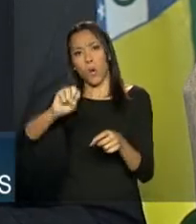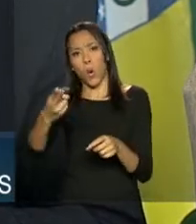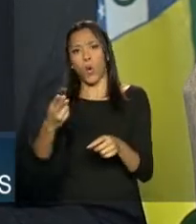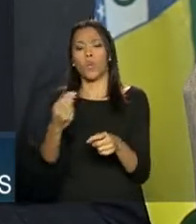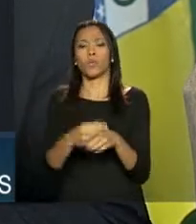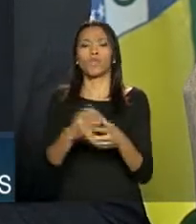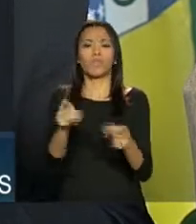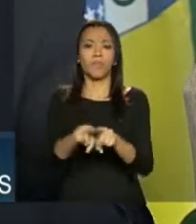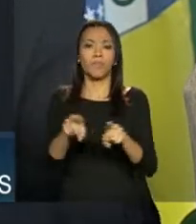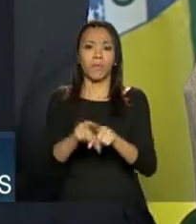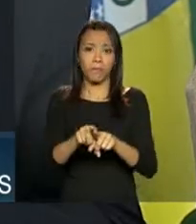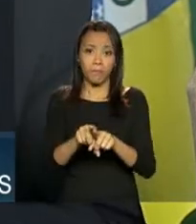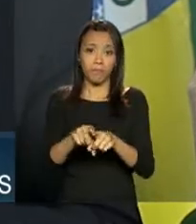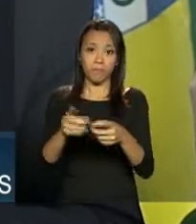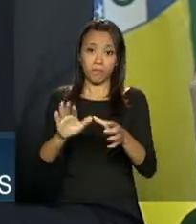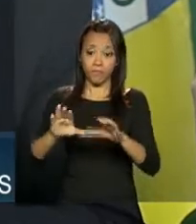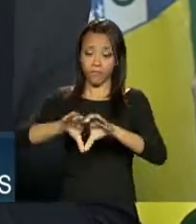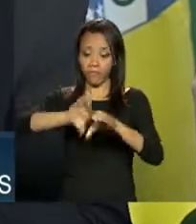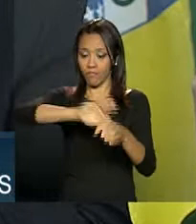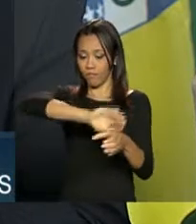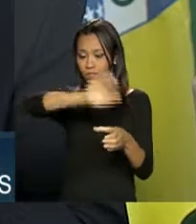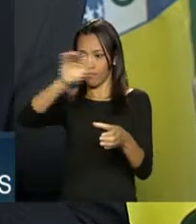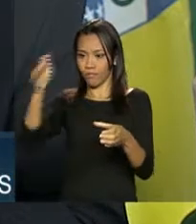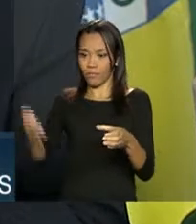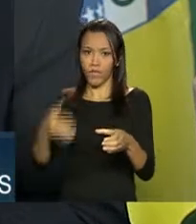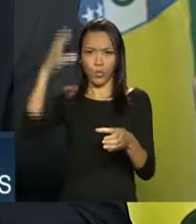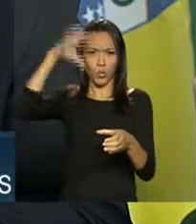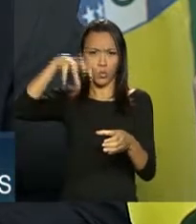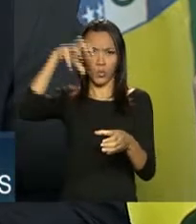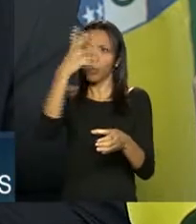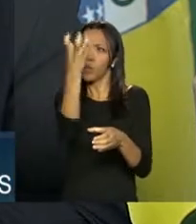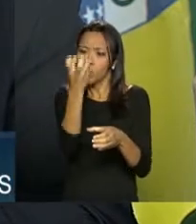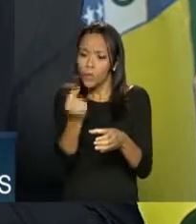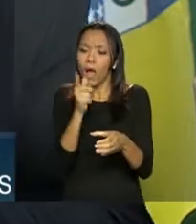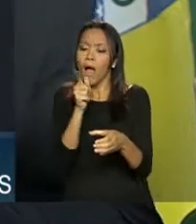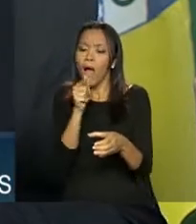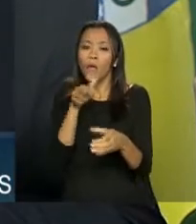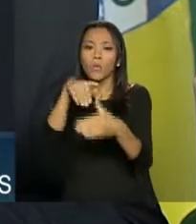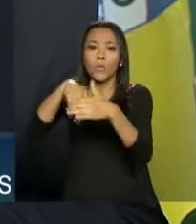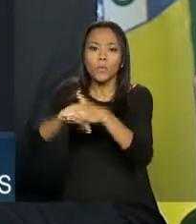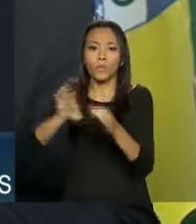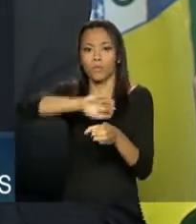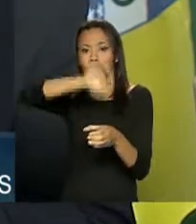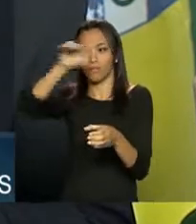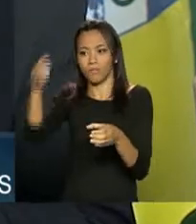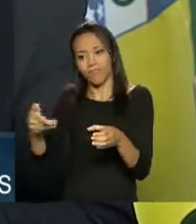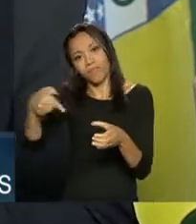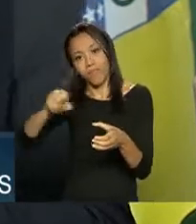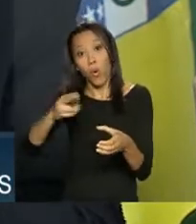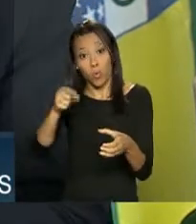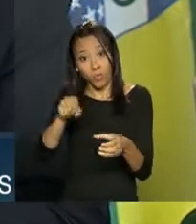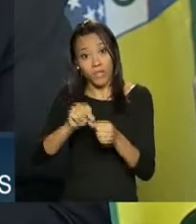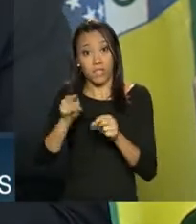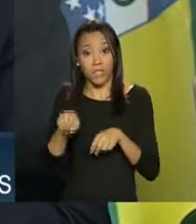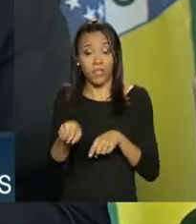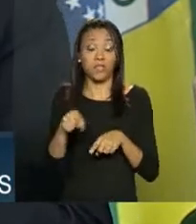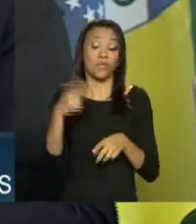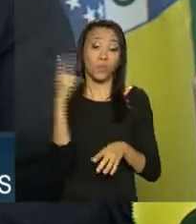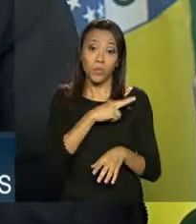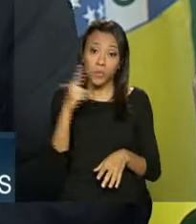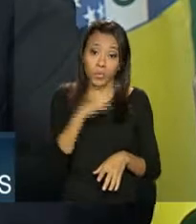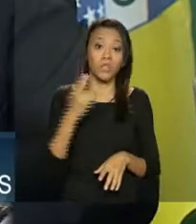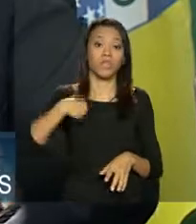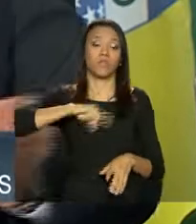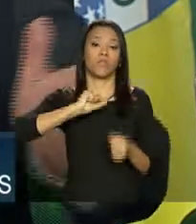cisternas que possam existir na cidade é isso que nós estamos fazendo com relação a região Nordeste e maneira